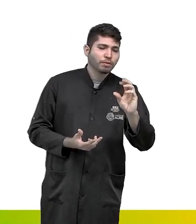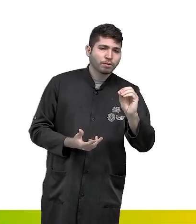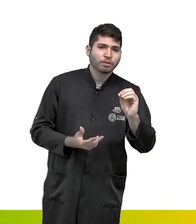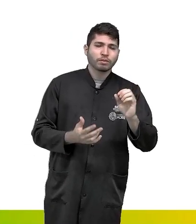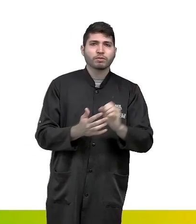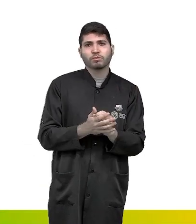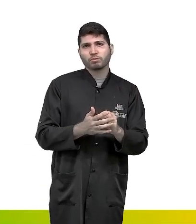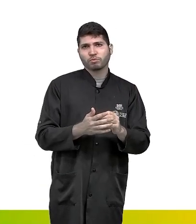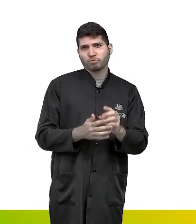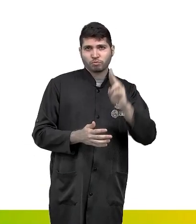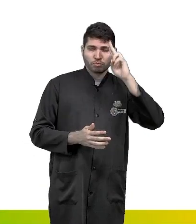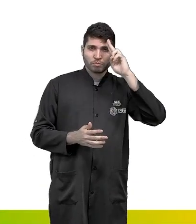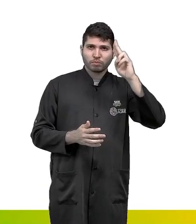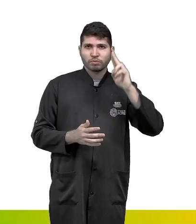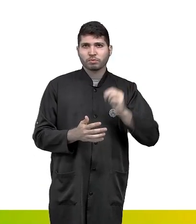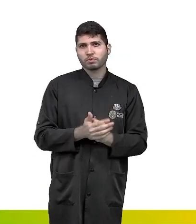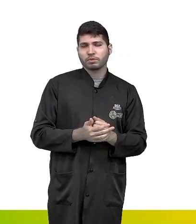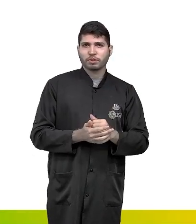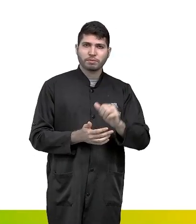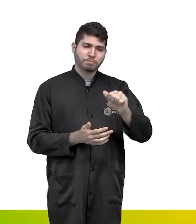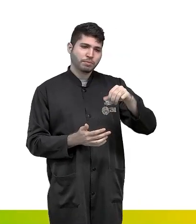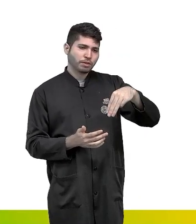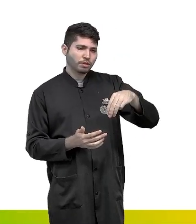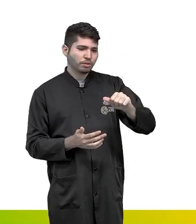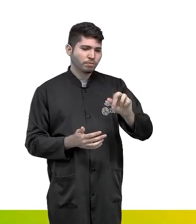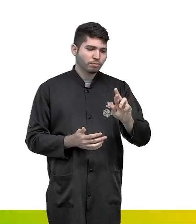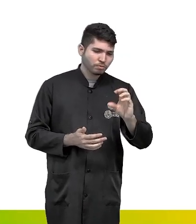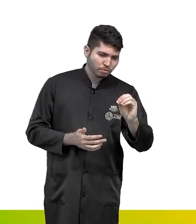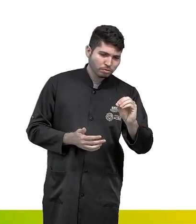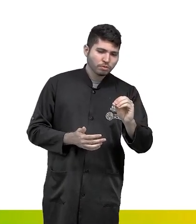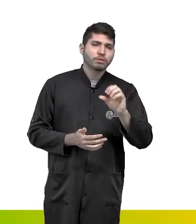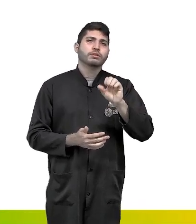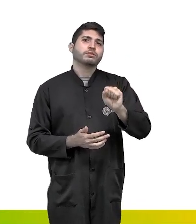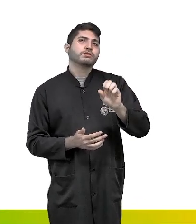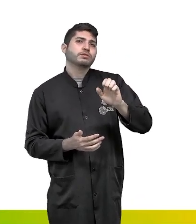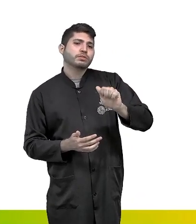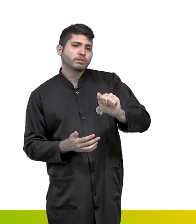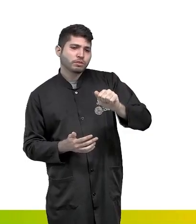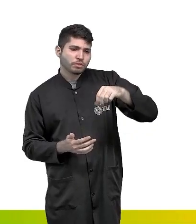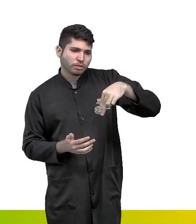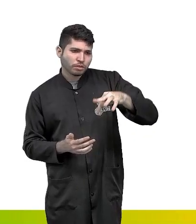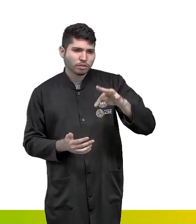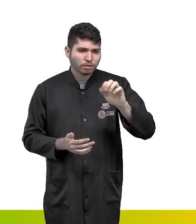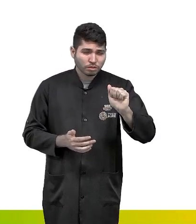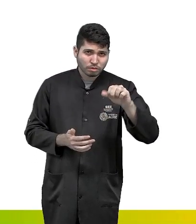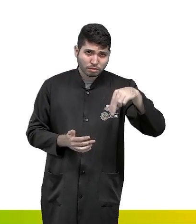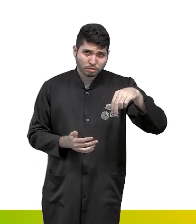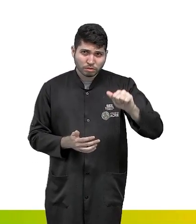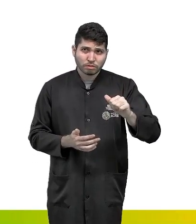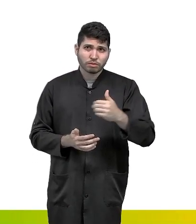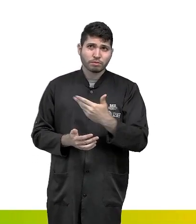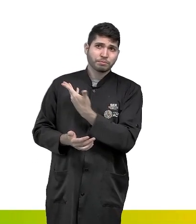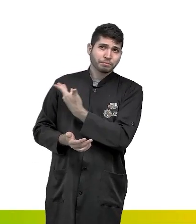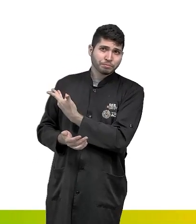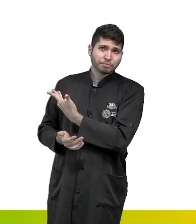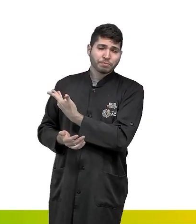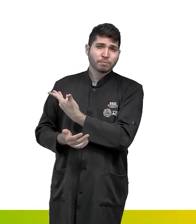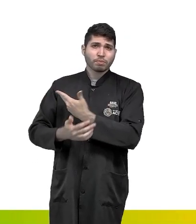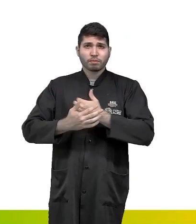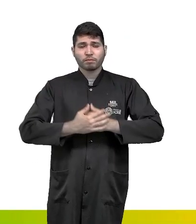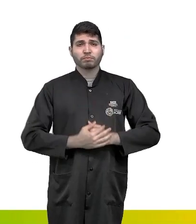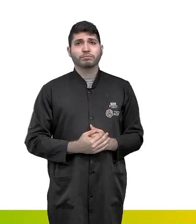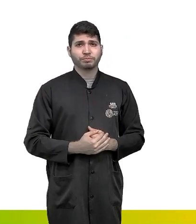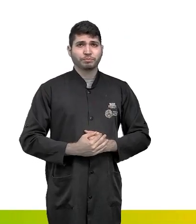Santo Amaro e de Santana. O Martins Afonso de Souza era dono da capitania de